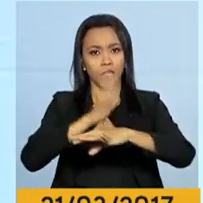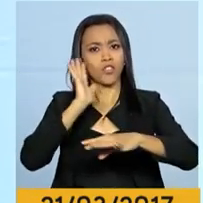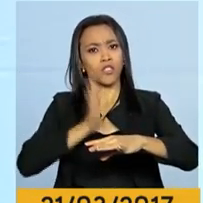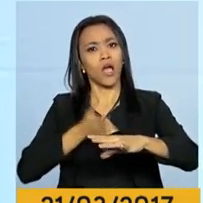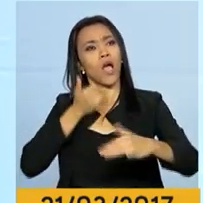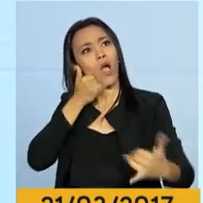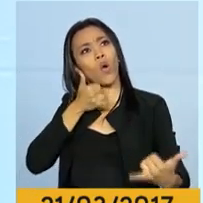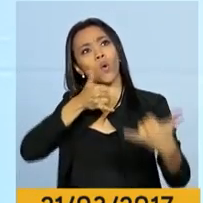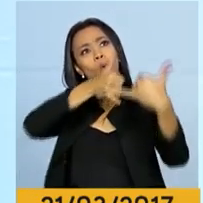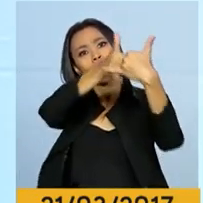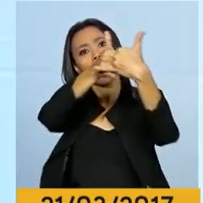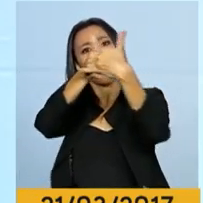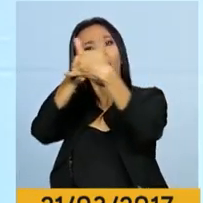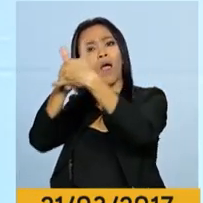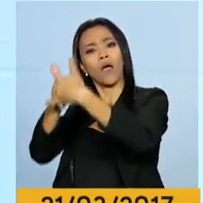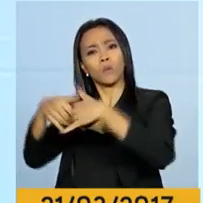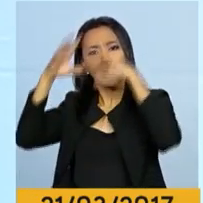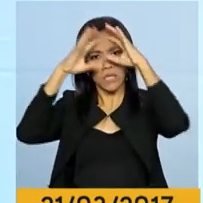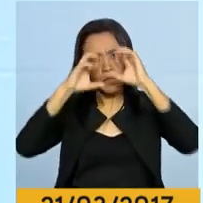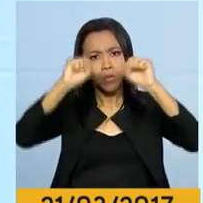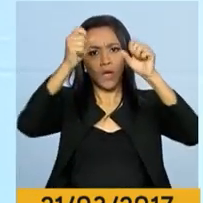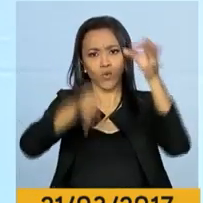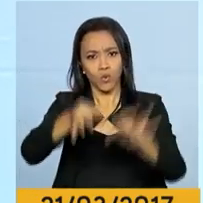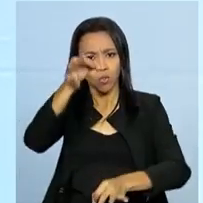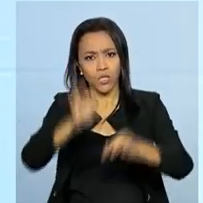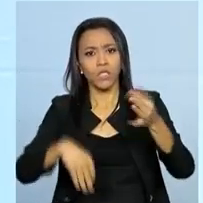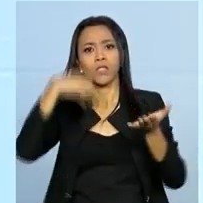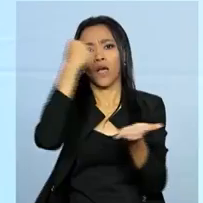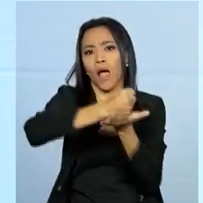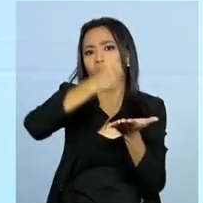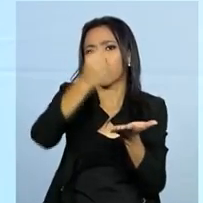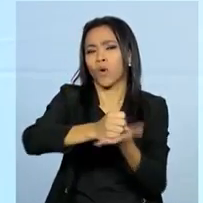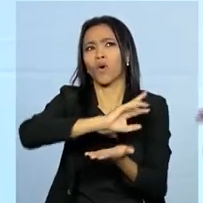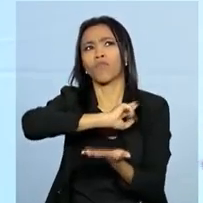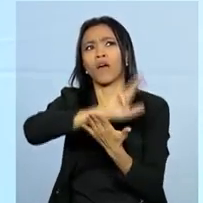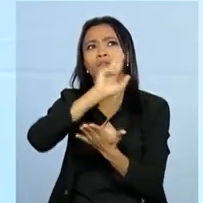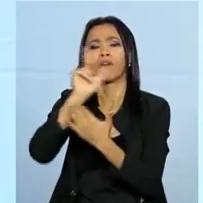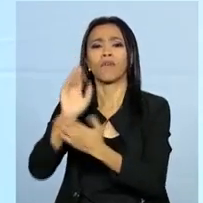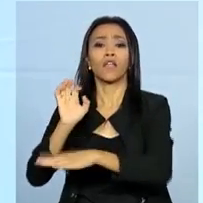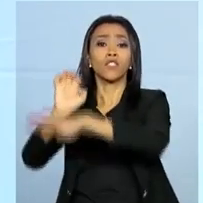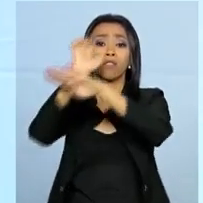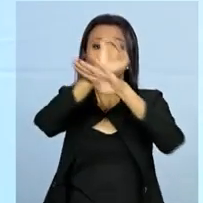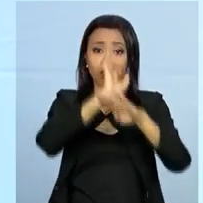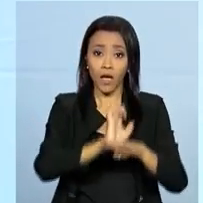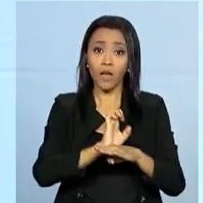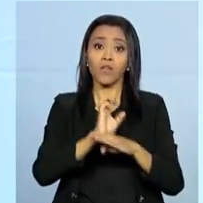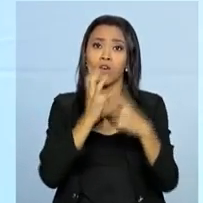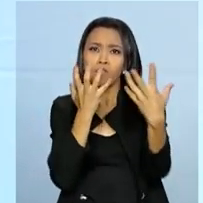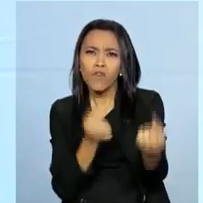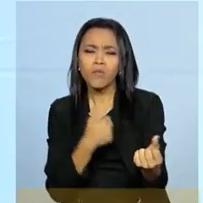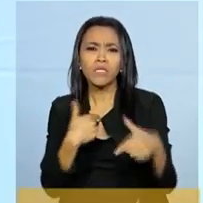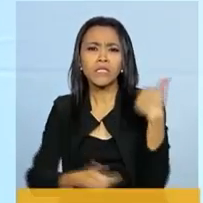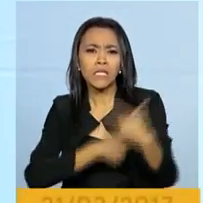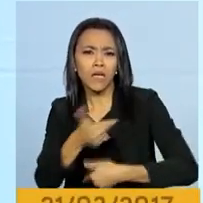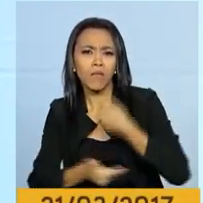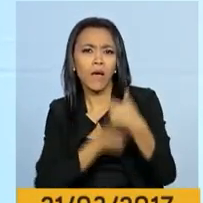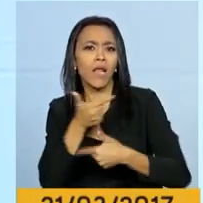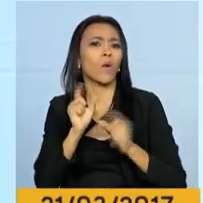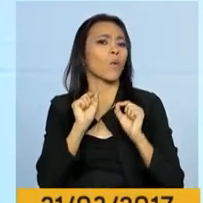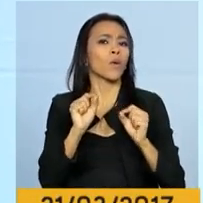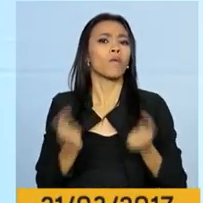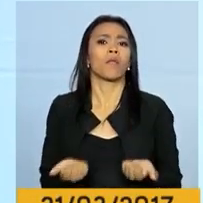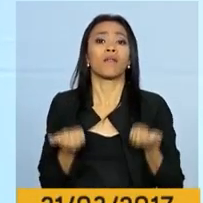com tribunais de justiça, cartórios dos vários estados, para uma ação conjunta a fim de que possamos fazer